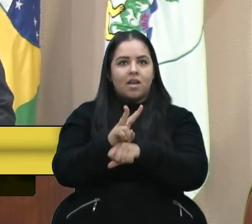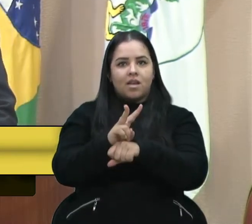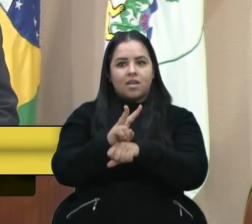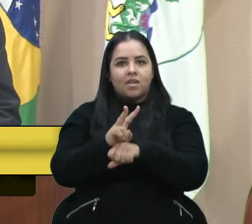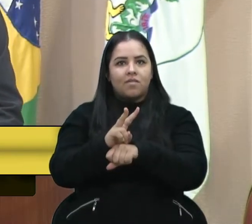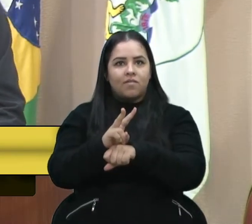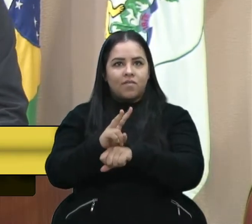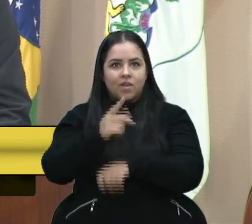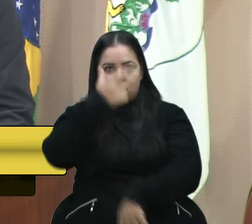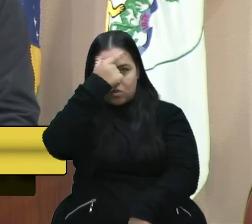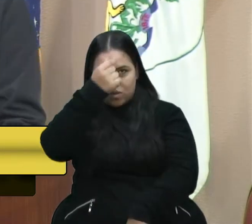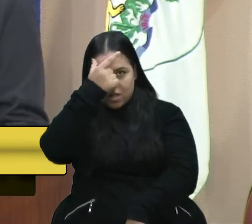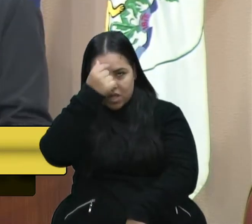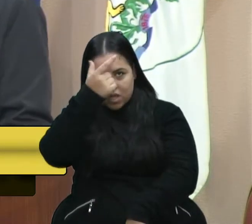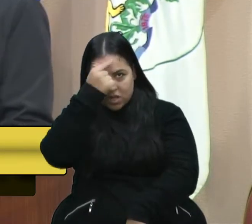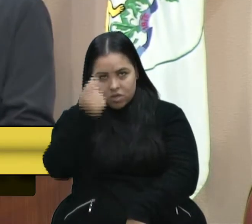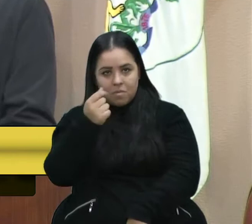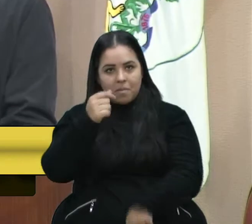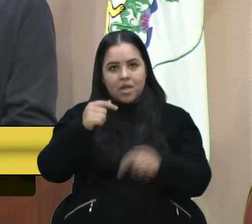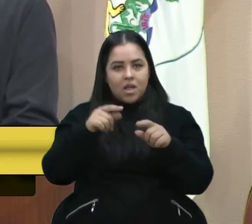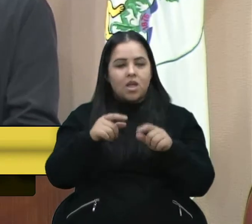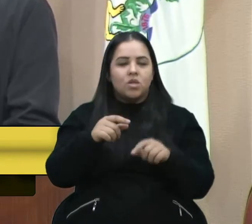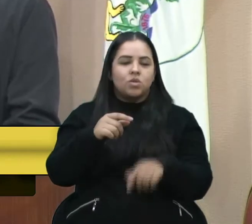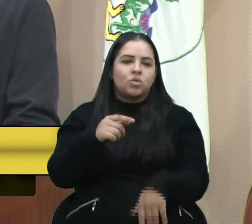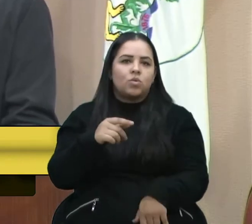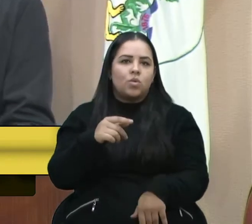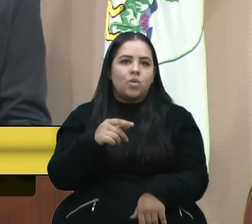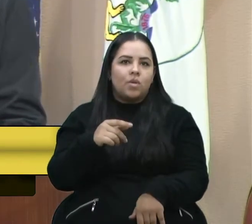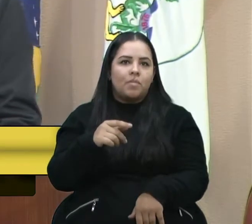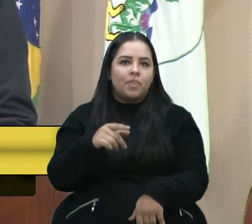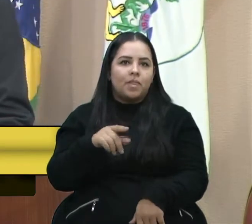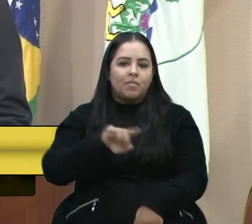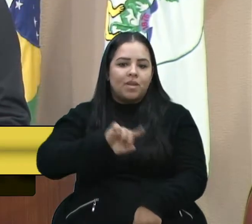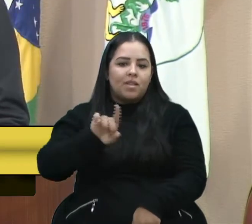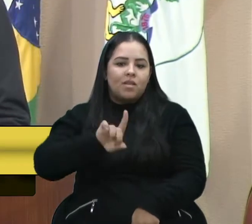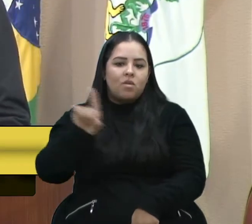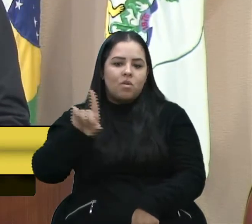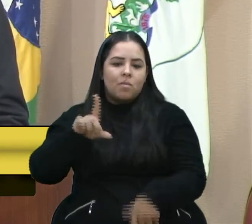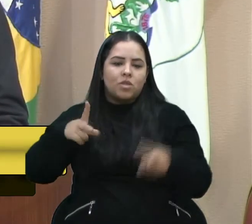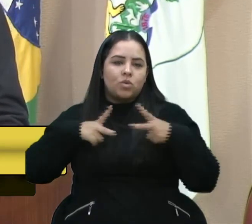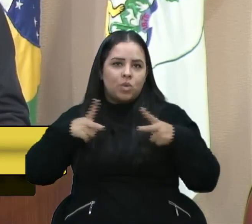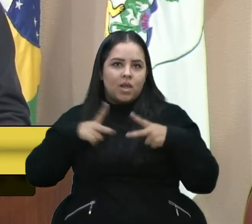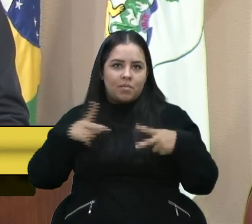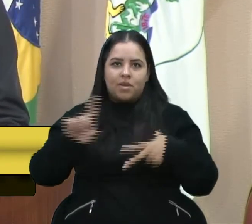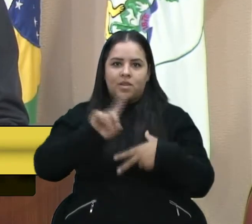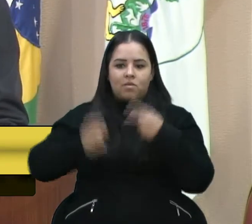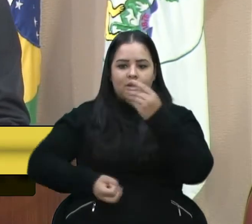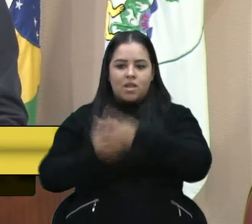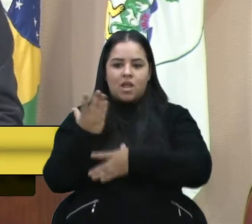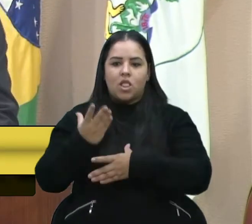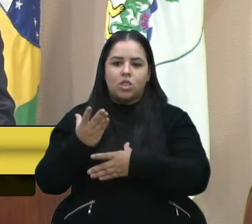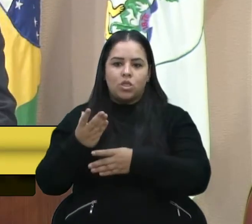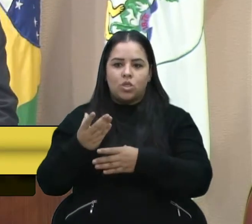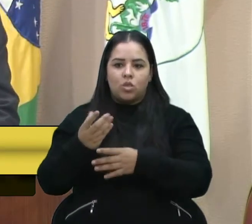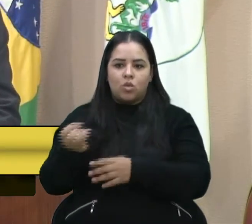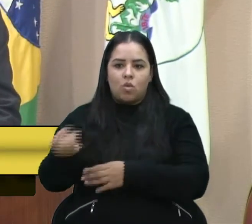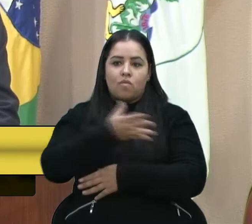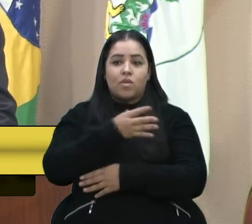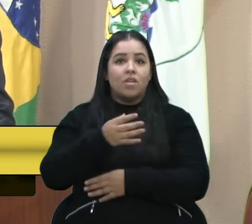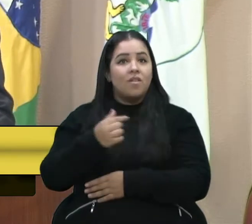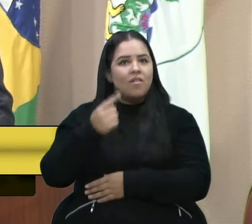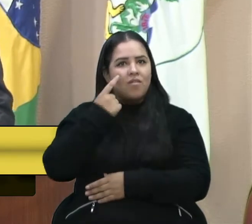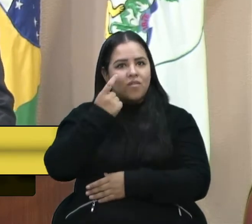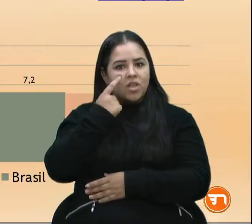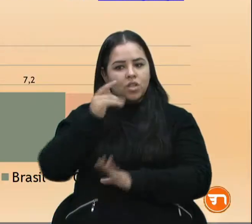construir novas faculdades. Quando a gente olha para o país que tem se desenvolvido mais na América do Sul, a gente